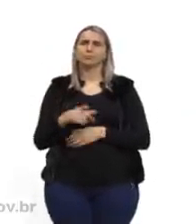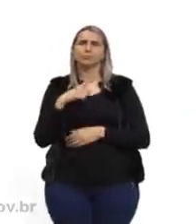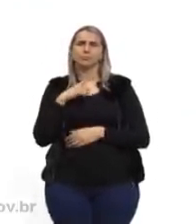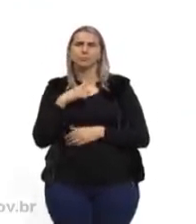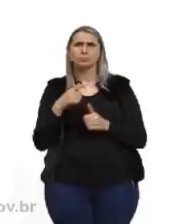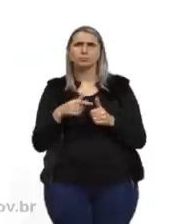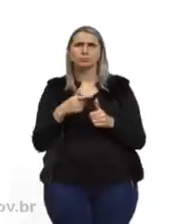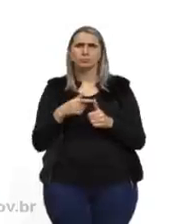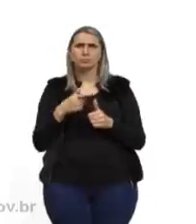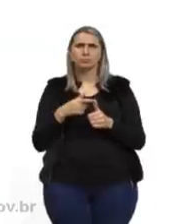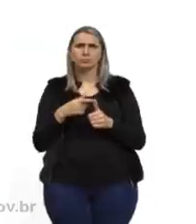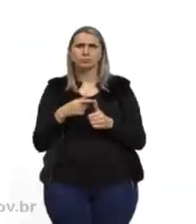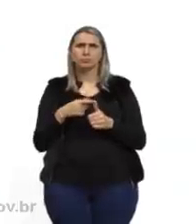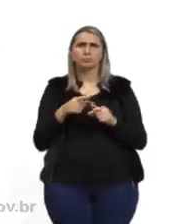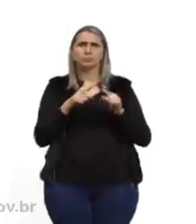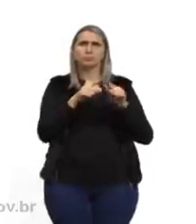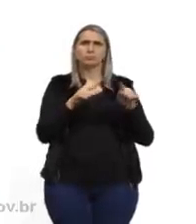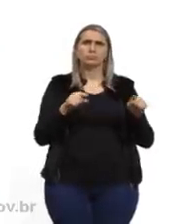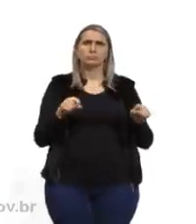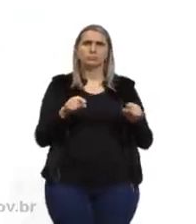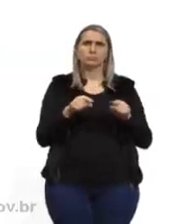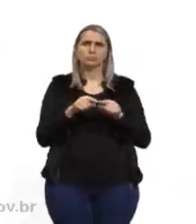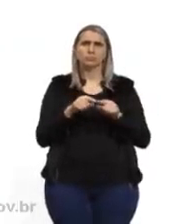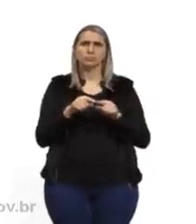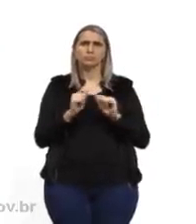primeiro trabalhar com esse triângulo para...